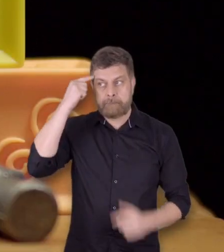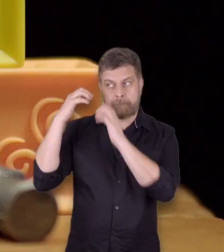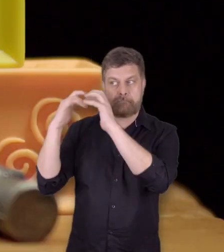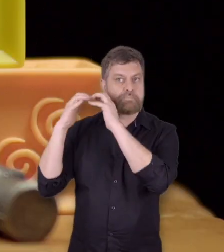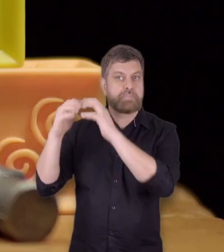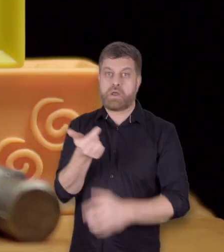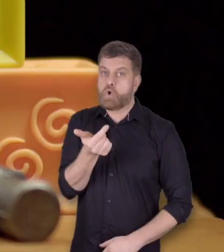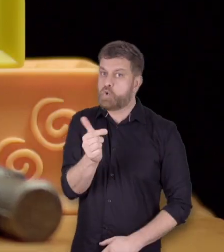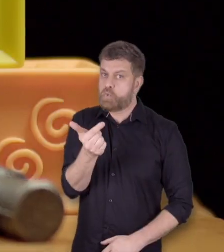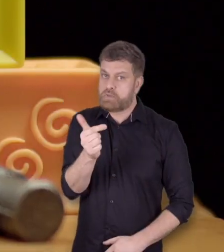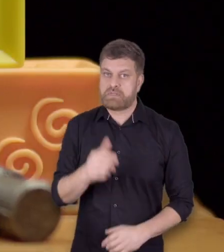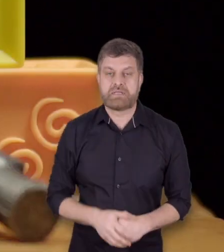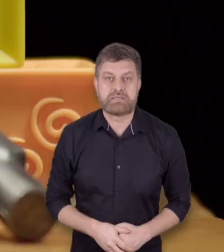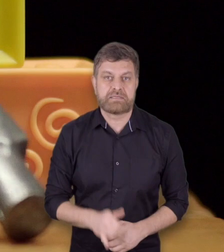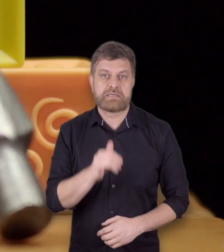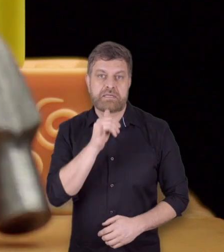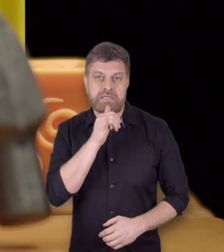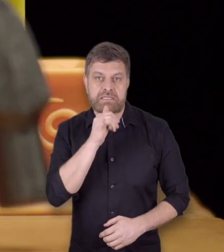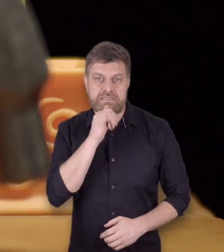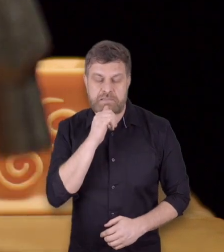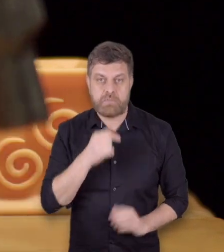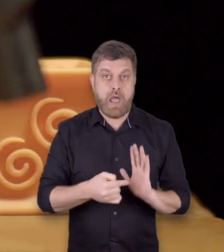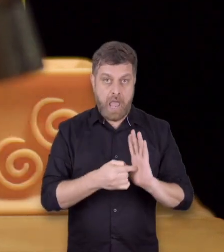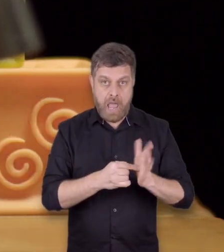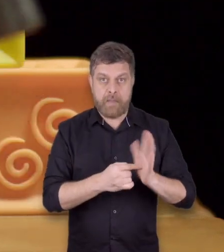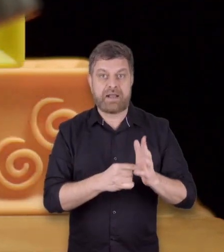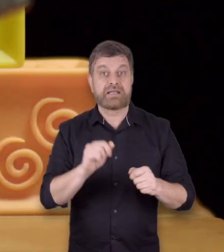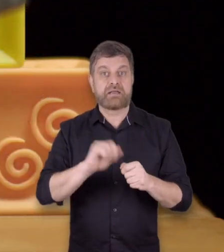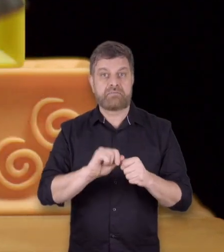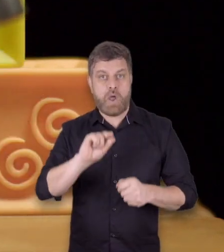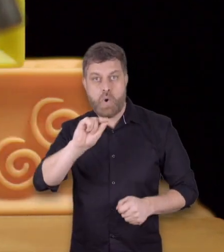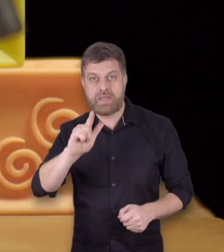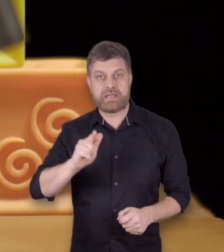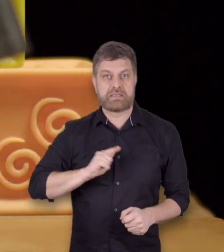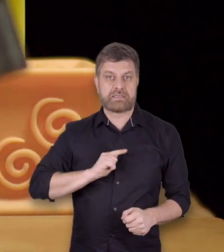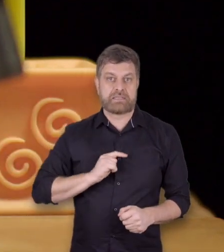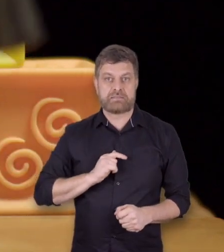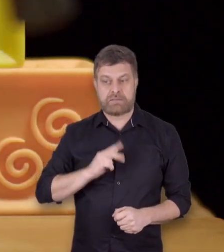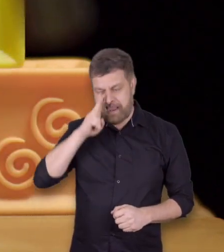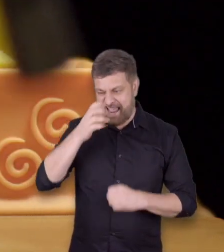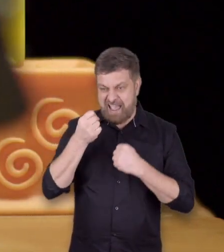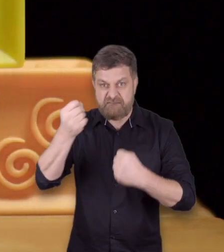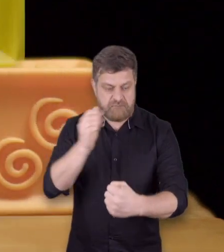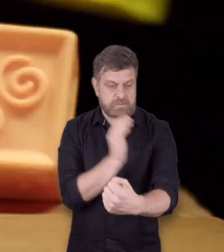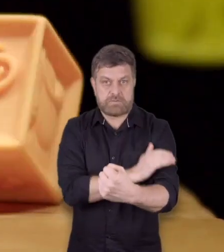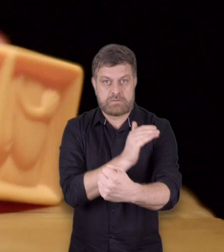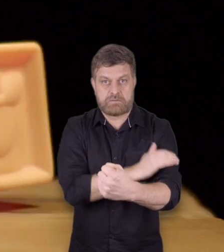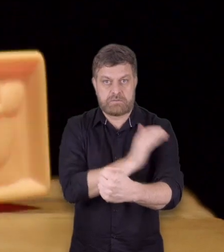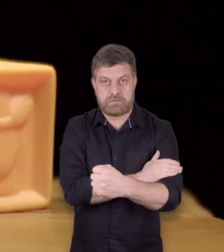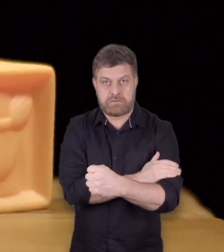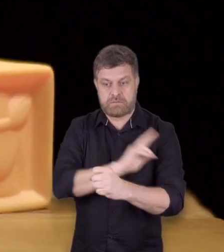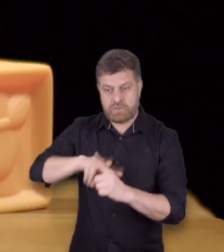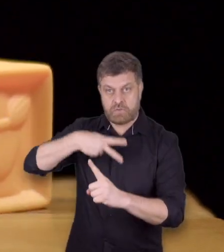acéfalas, ou seja, máquinas que prolongam puramente a força